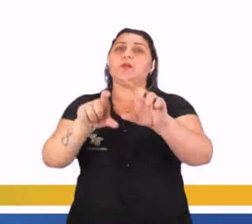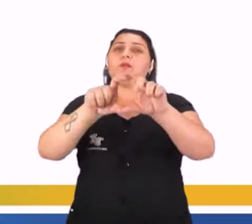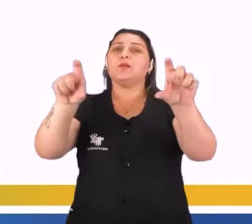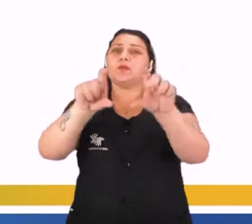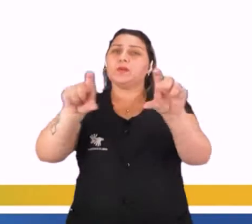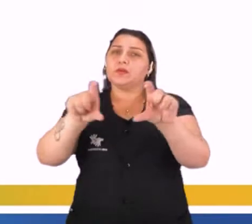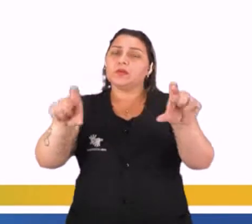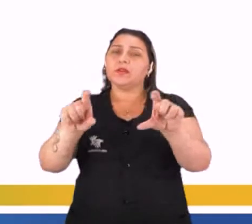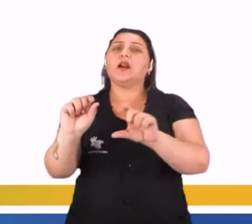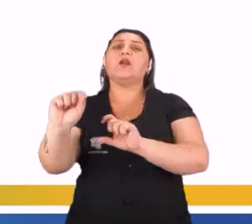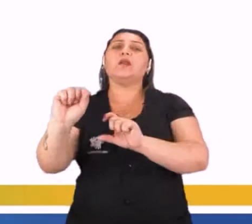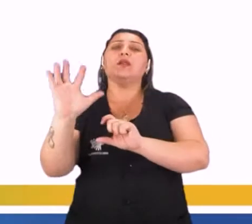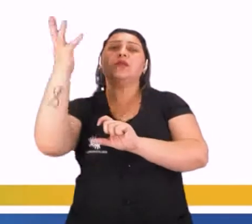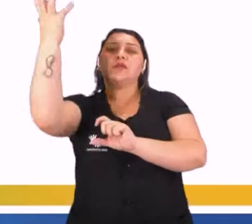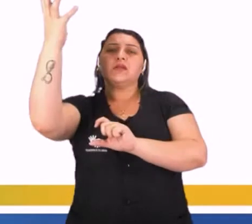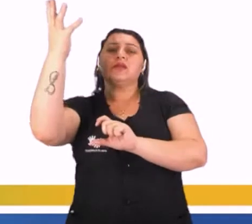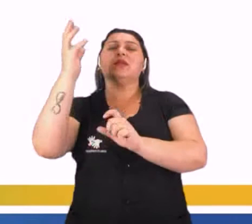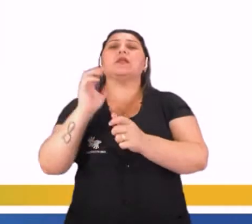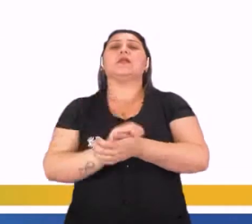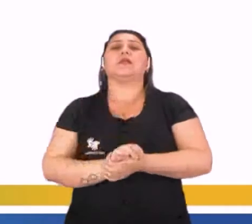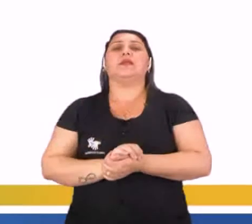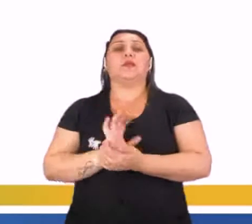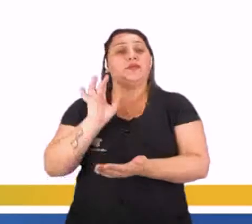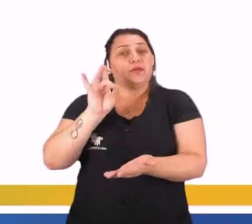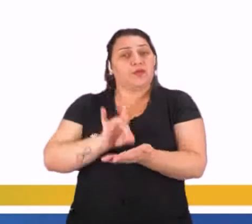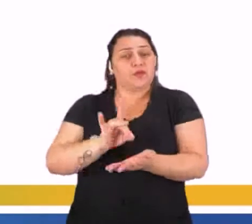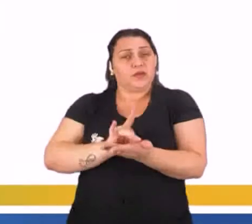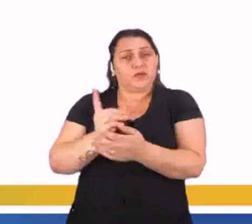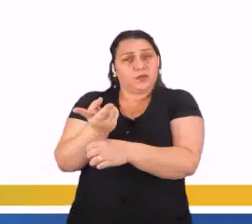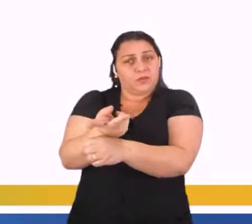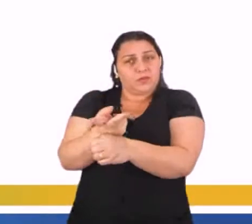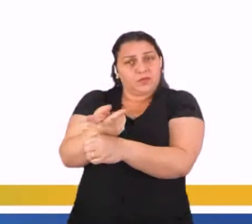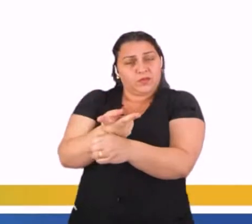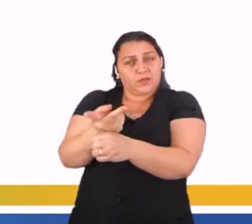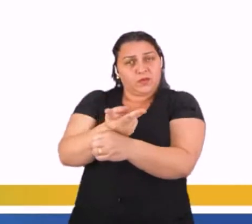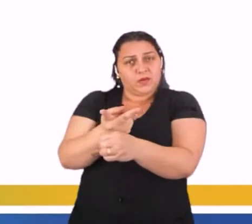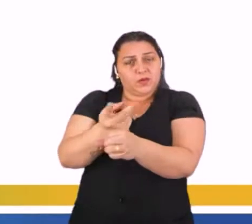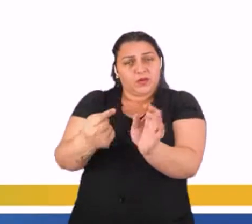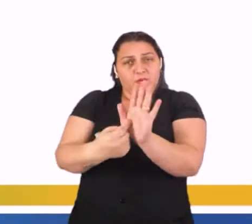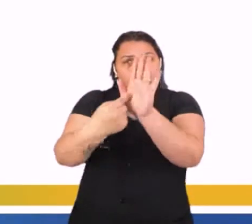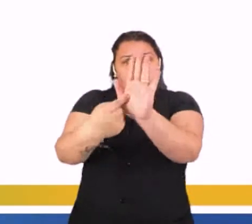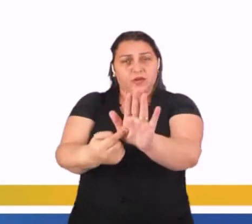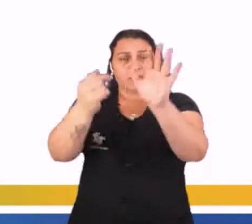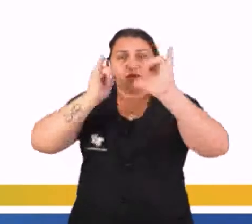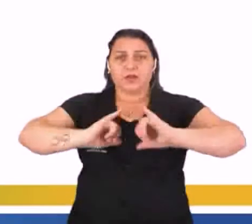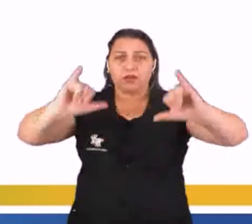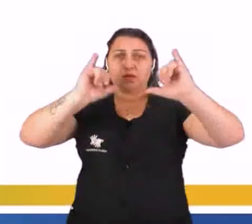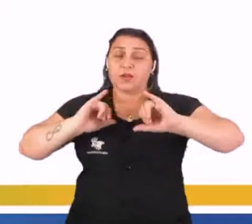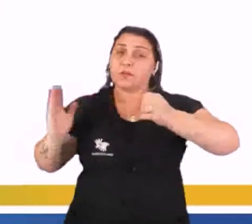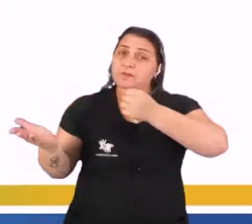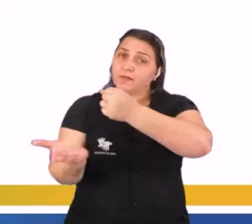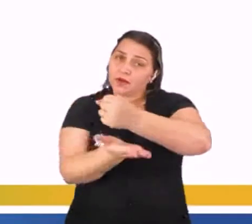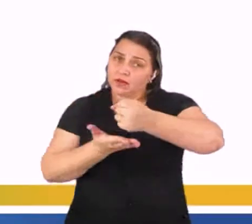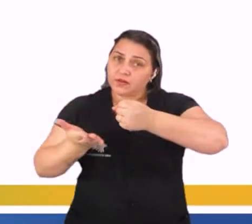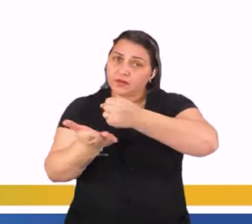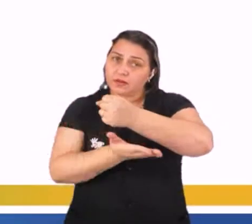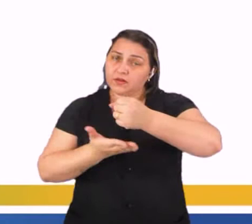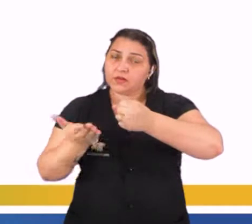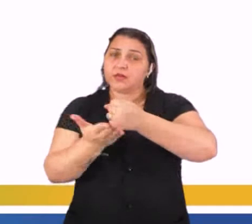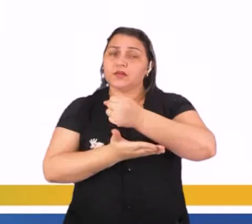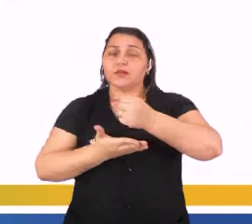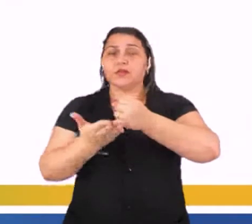traços peculiares condizentes ao fato buscando influem expor as informações básicas